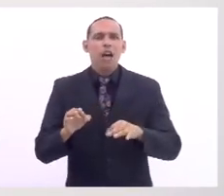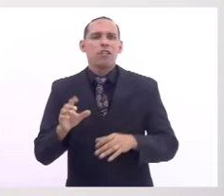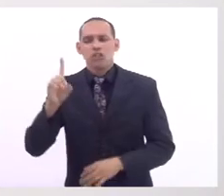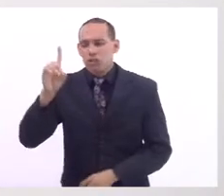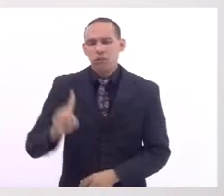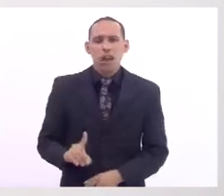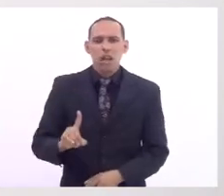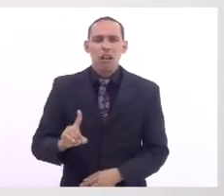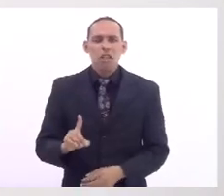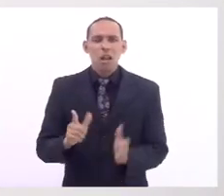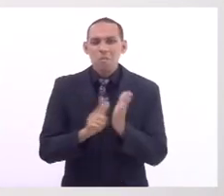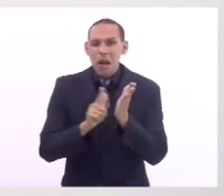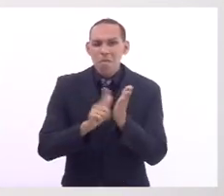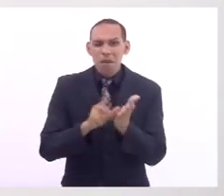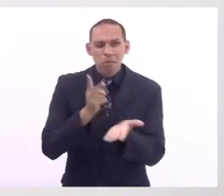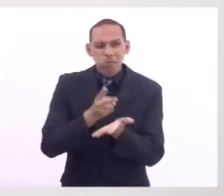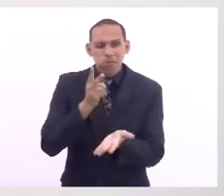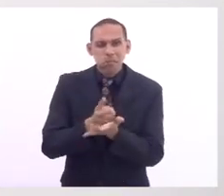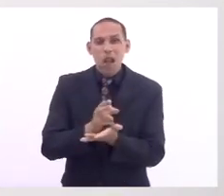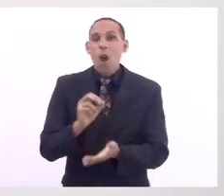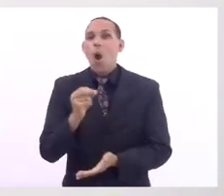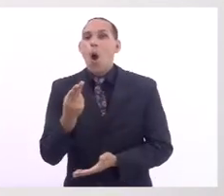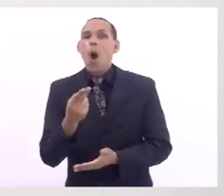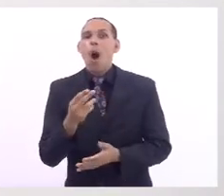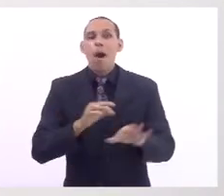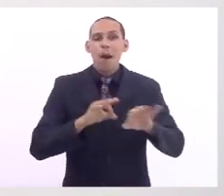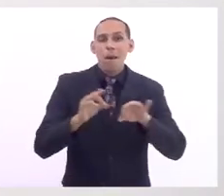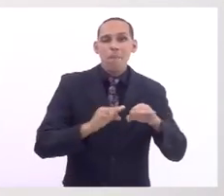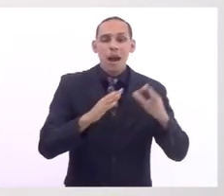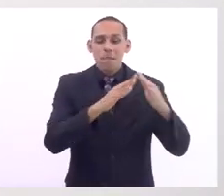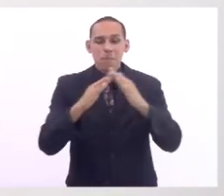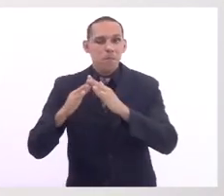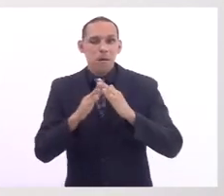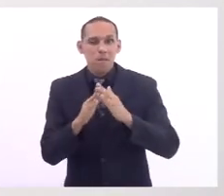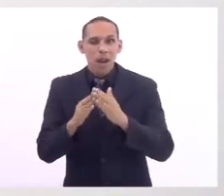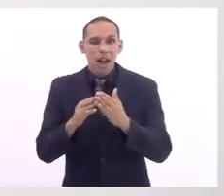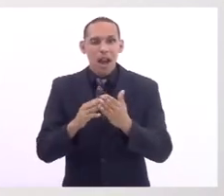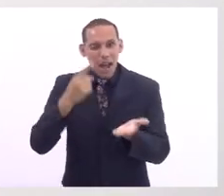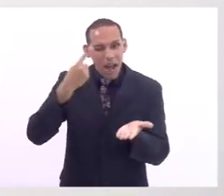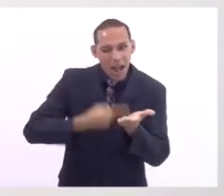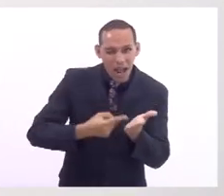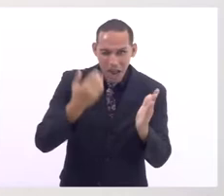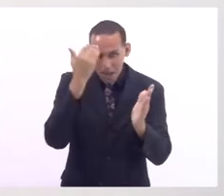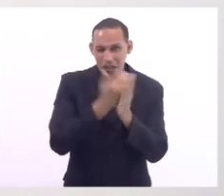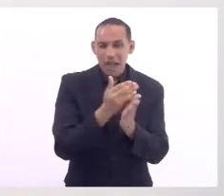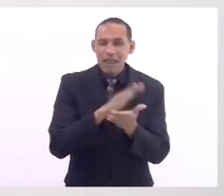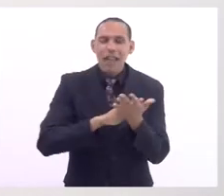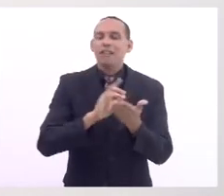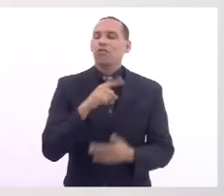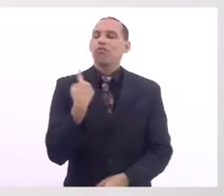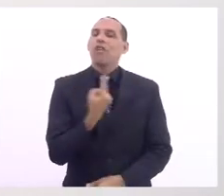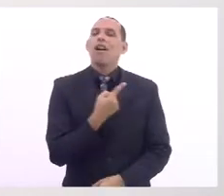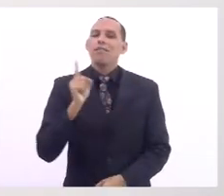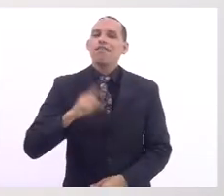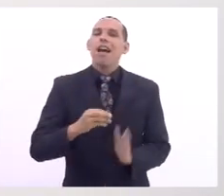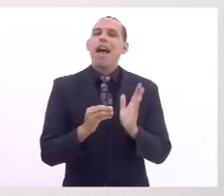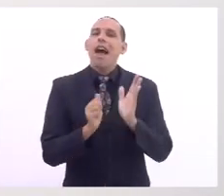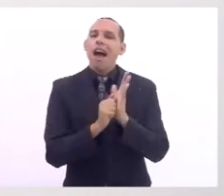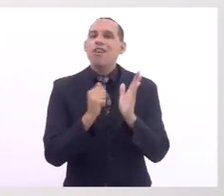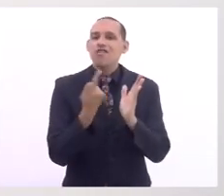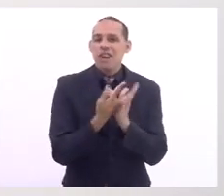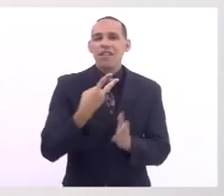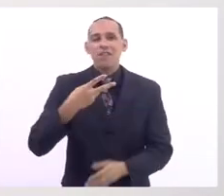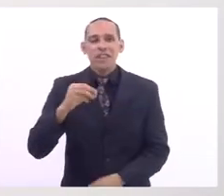não nos cabe os planos de habitação que não são cumpridos porque nós somos agenda 2030 os próximos anos